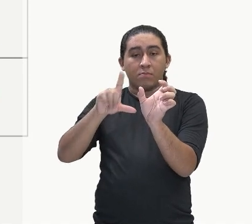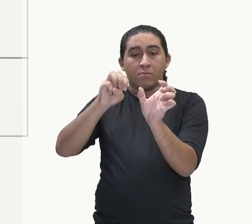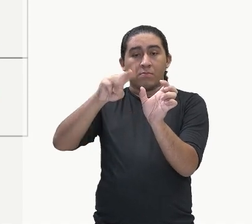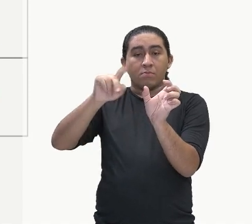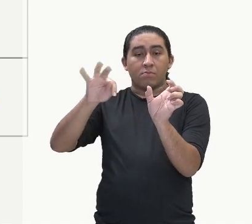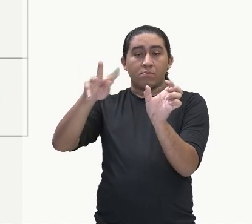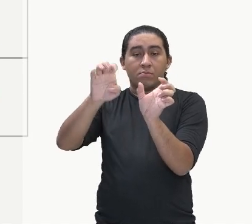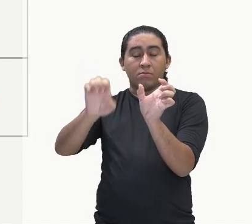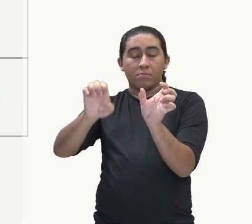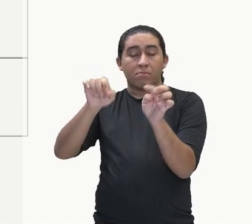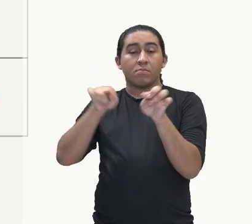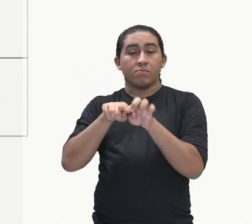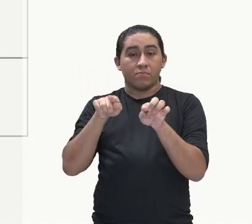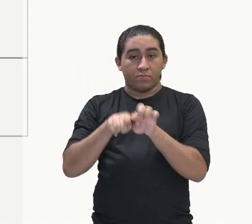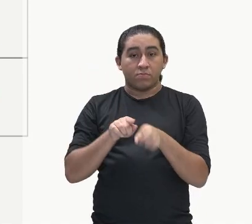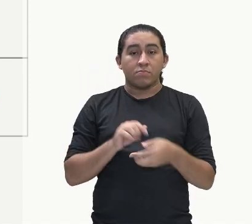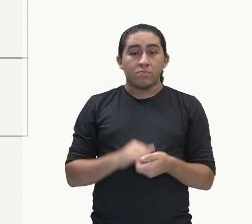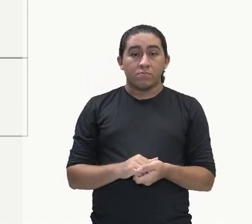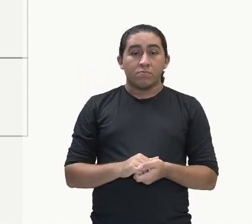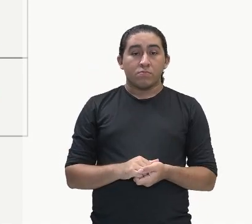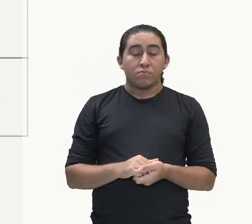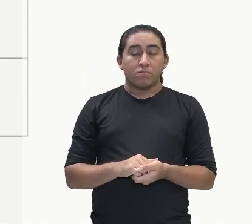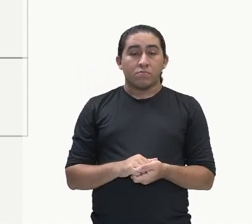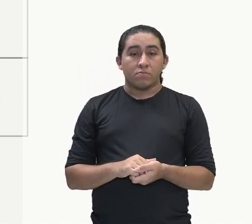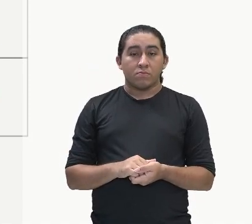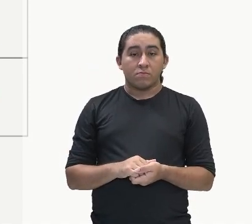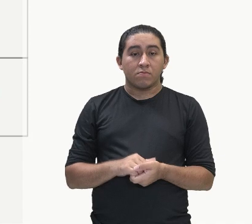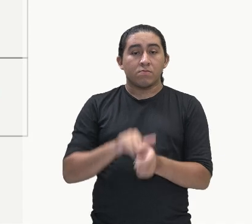Lealmente, né?